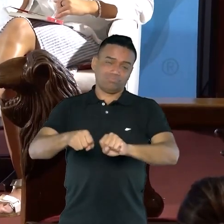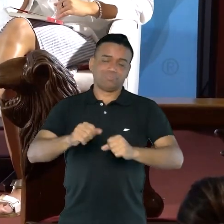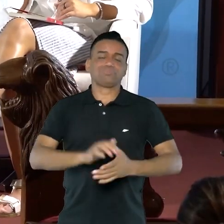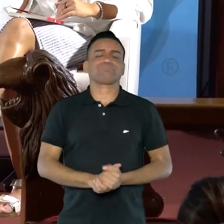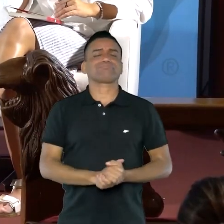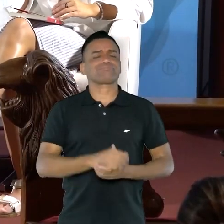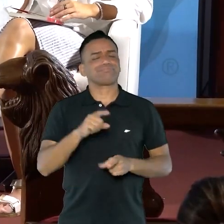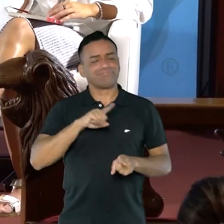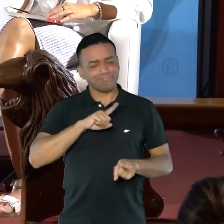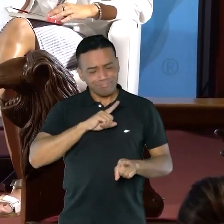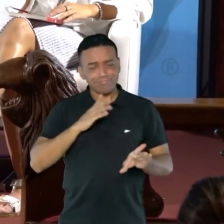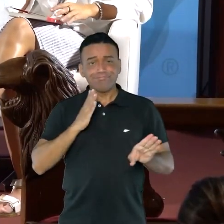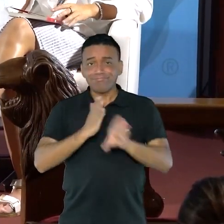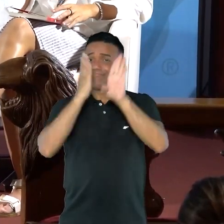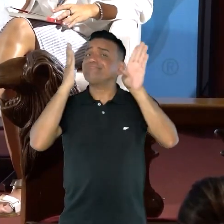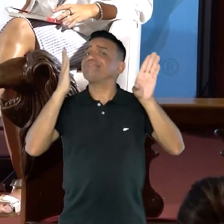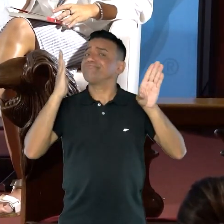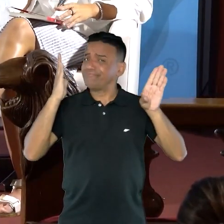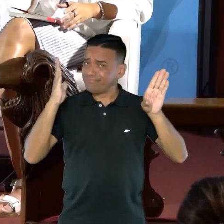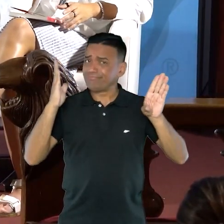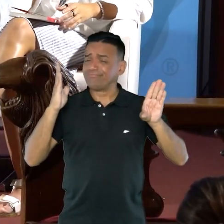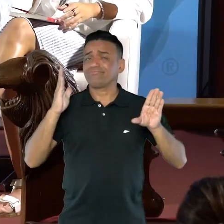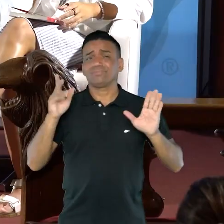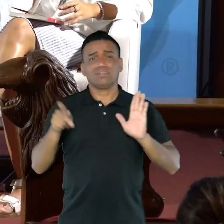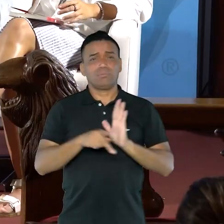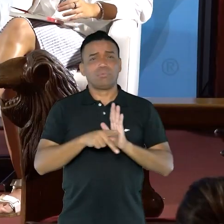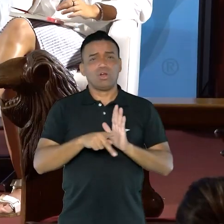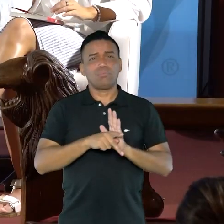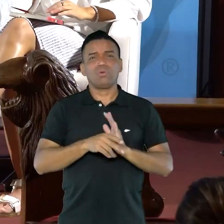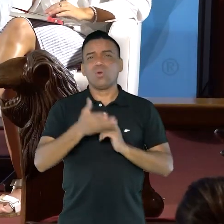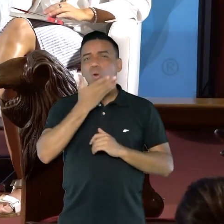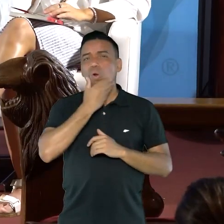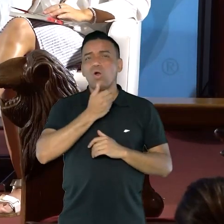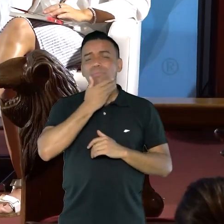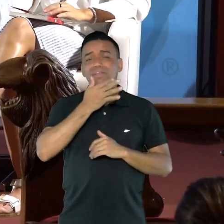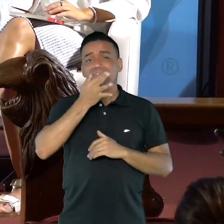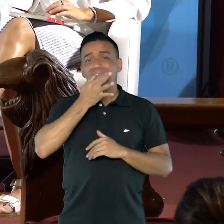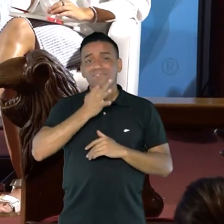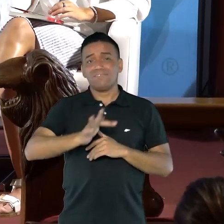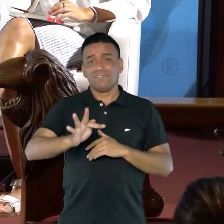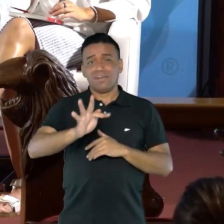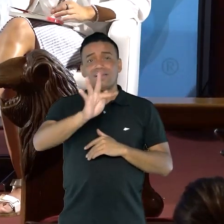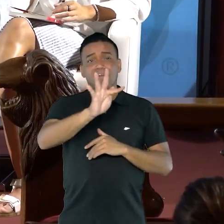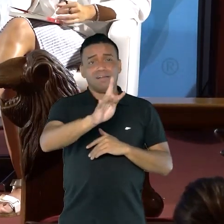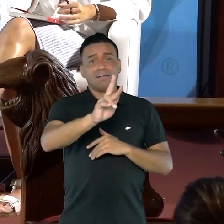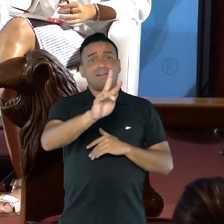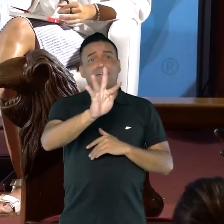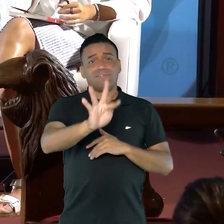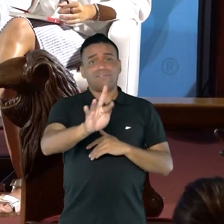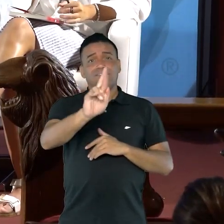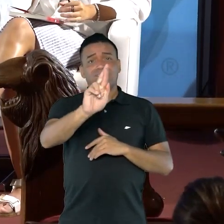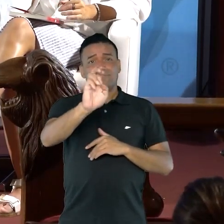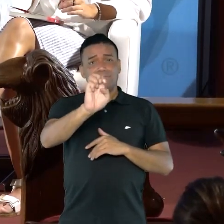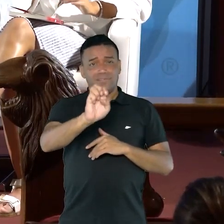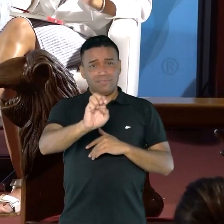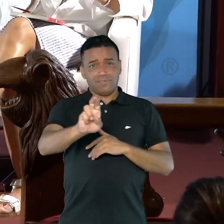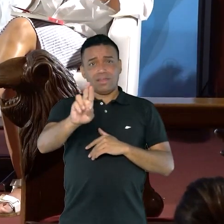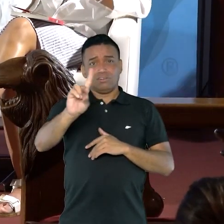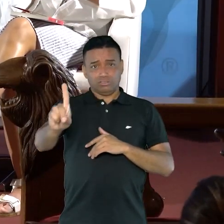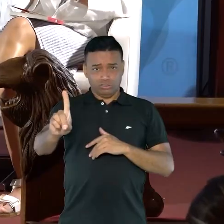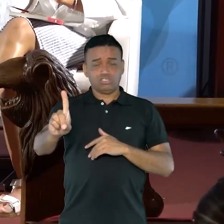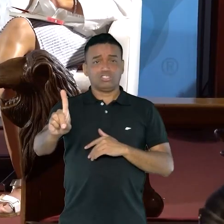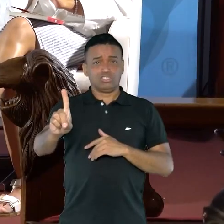um impacto dessa questão, né? Então, o próprio Freud, né, no livro Totem Tabu, ele vai dizer que